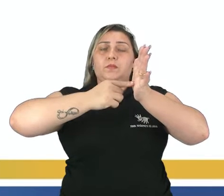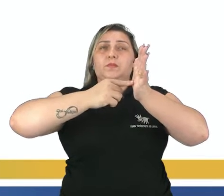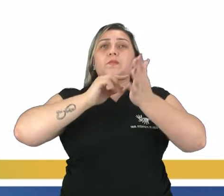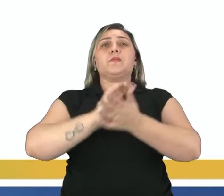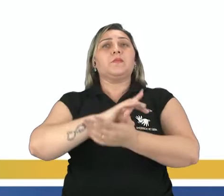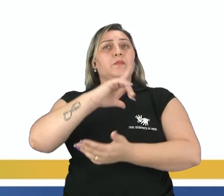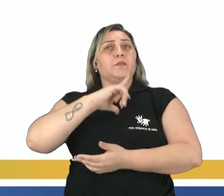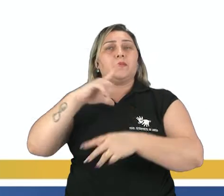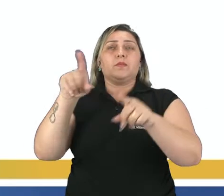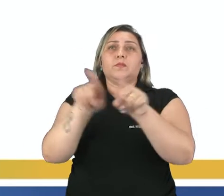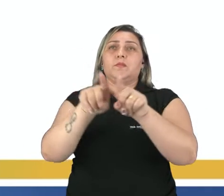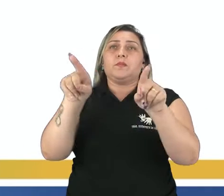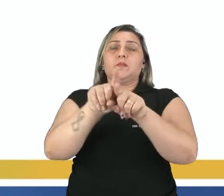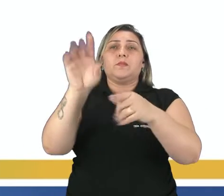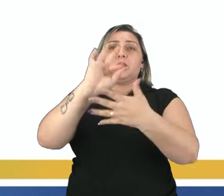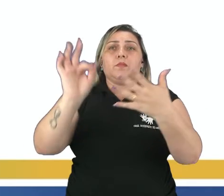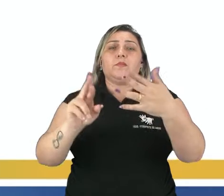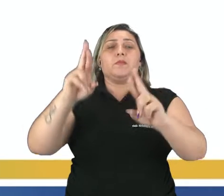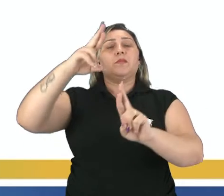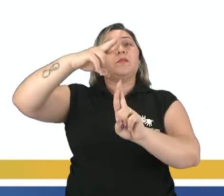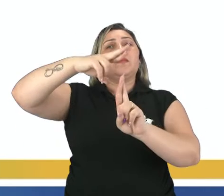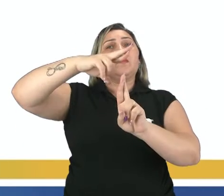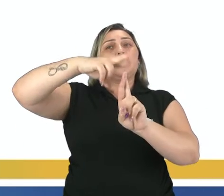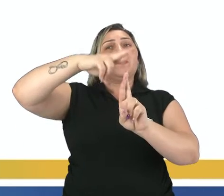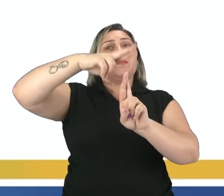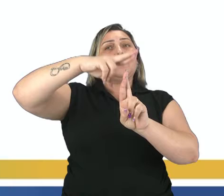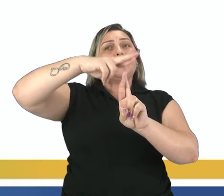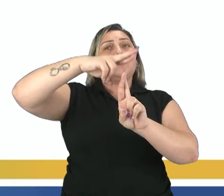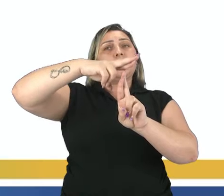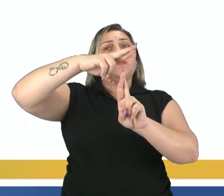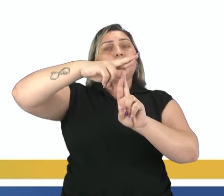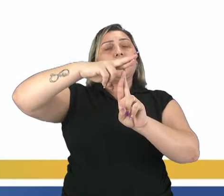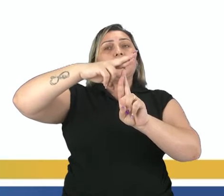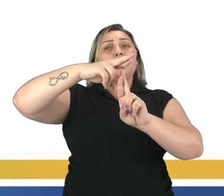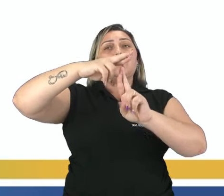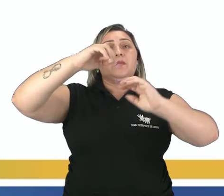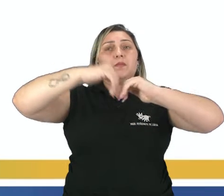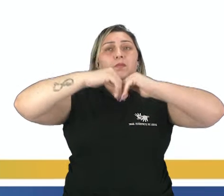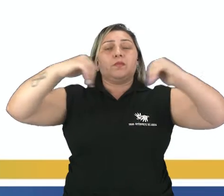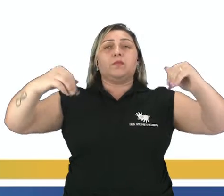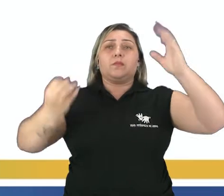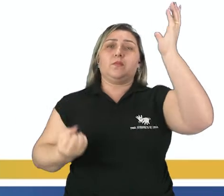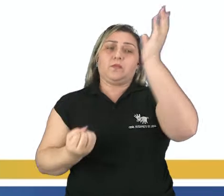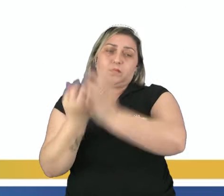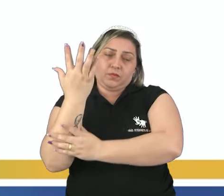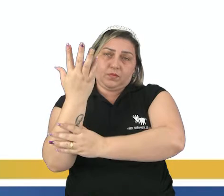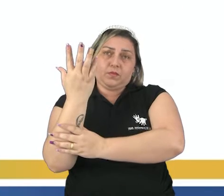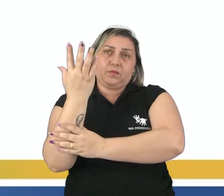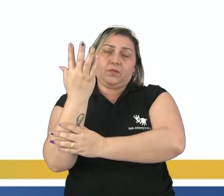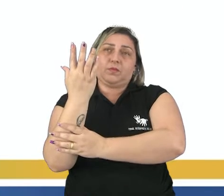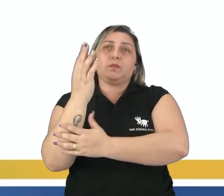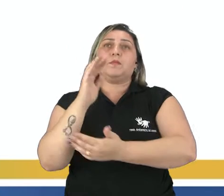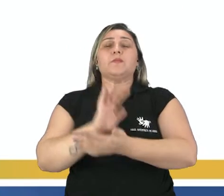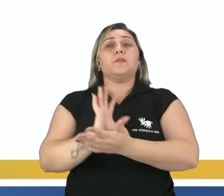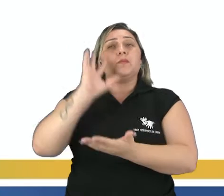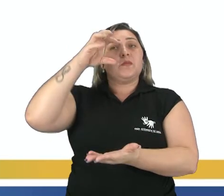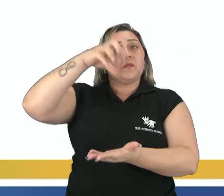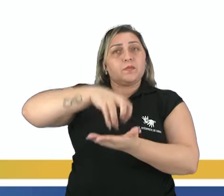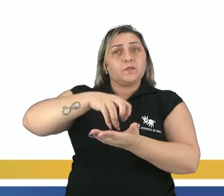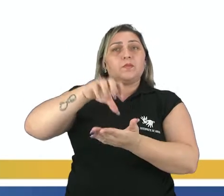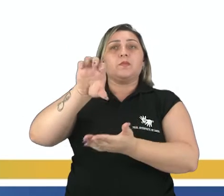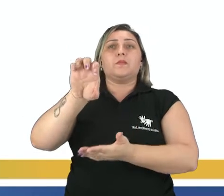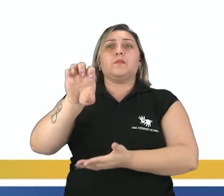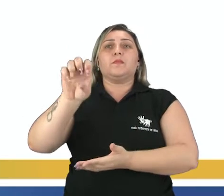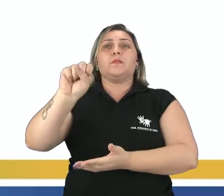e temos também o elemento raio, que é a distância da origem, ou seja, do centro da